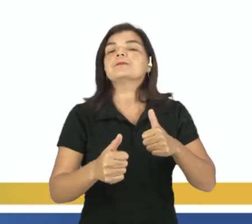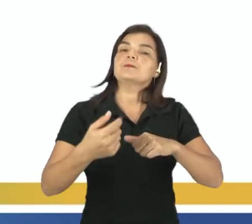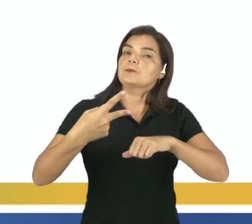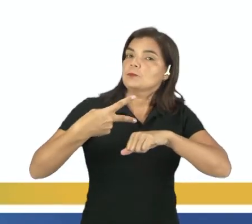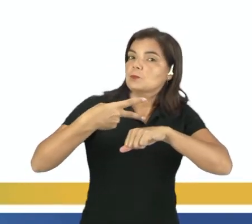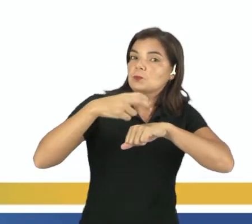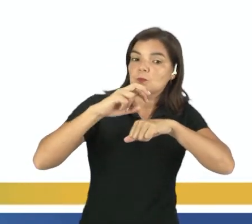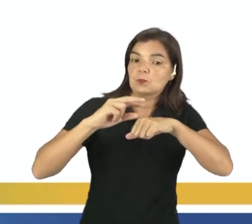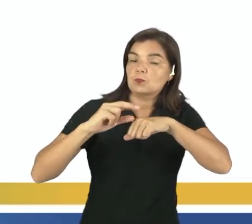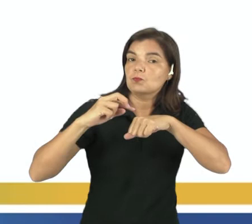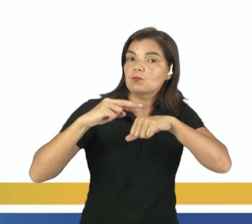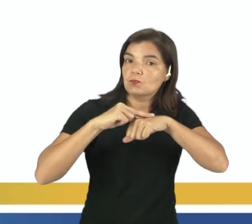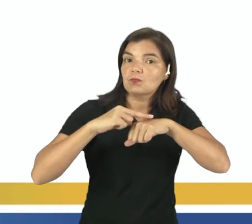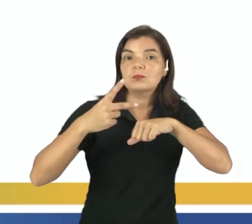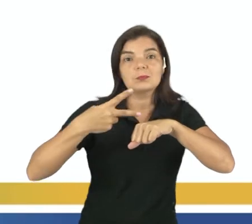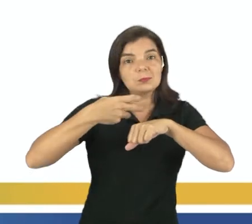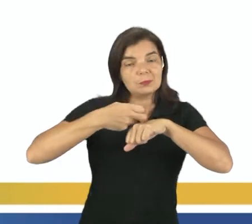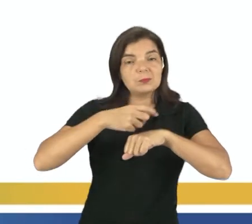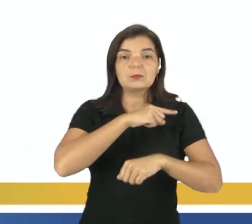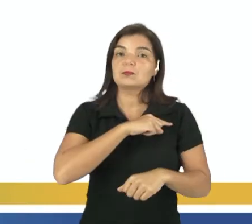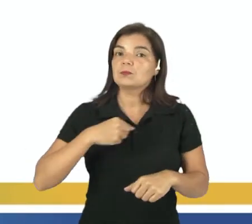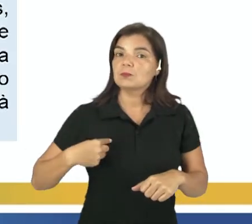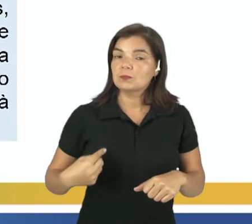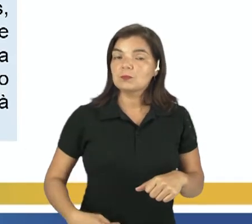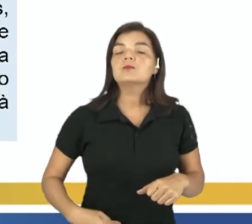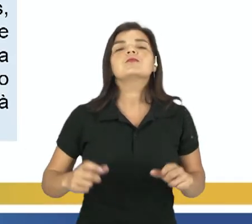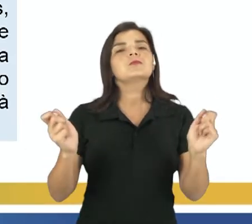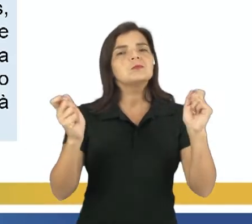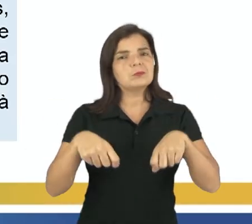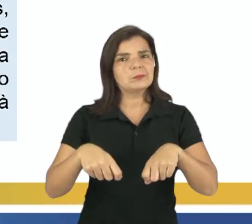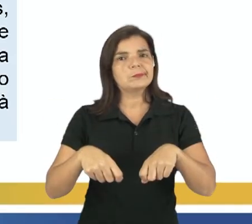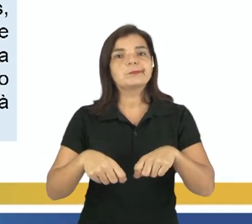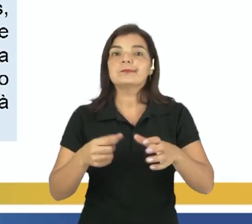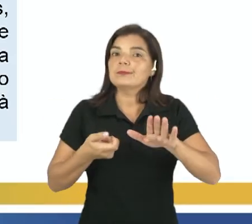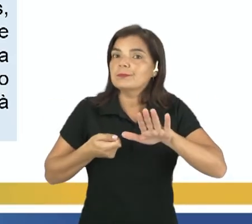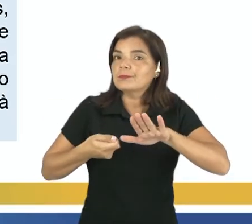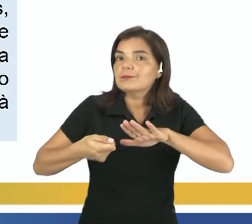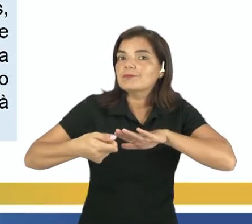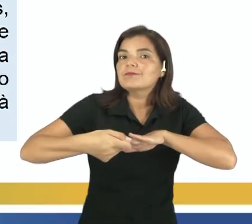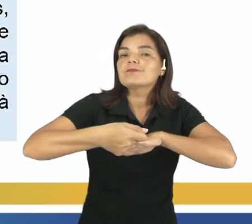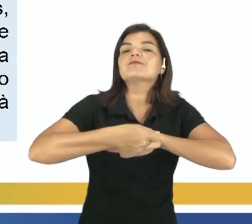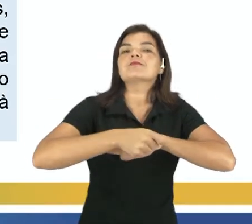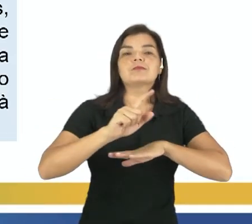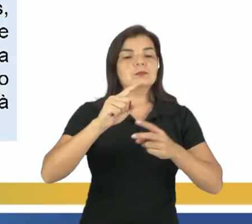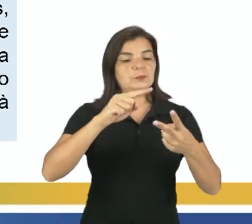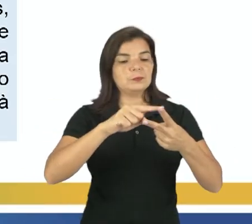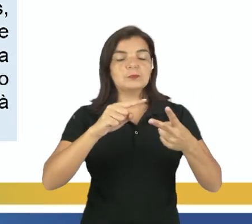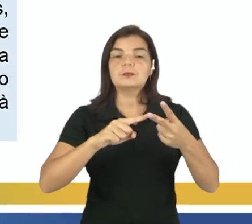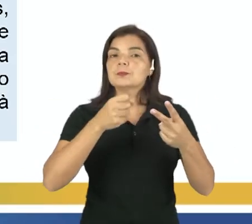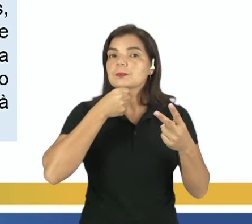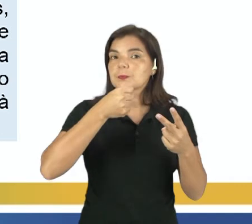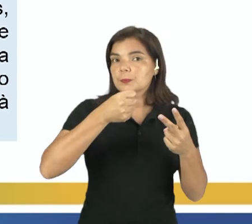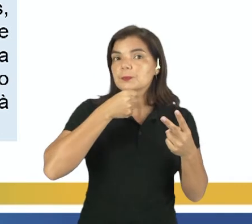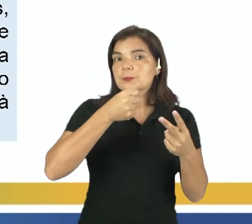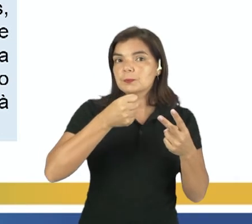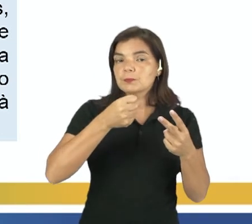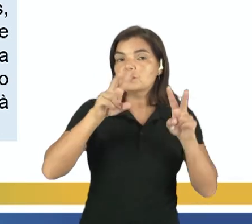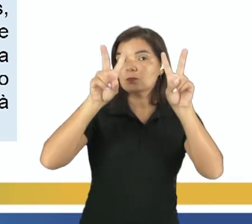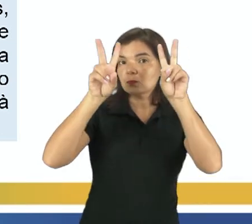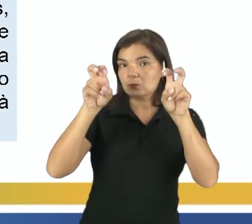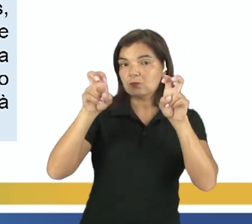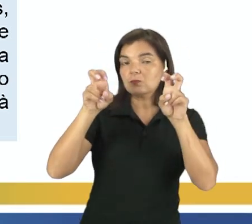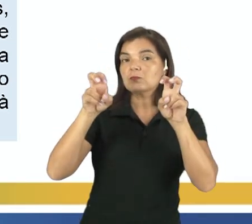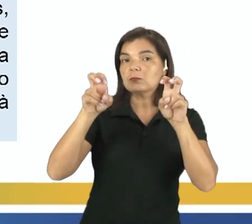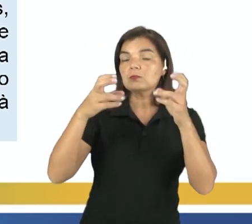na vacina, oriunda da China, que contém uma possível fake news. As outras duas reportagens com títulos